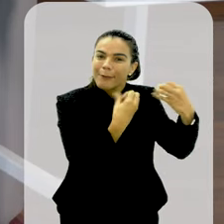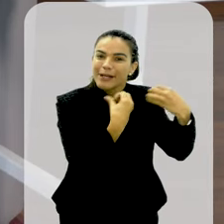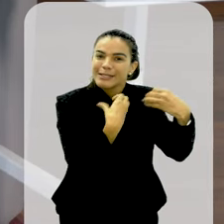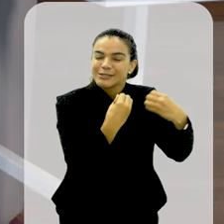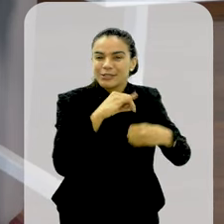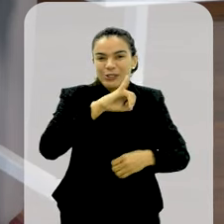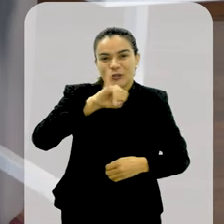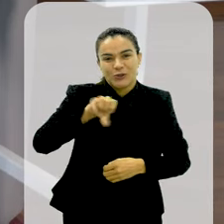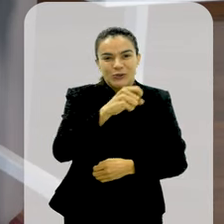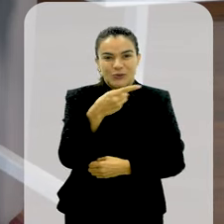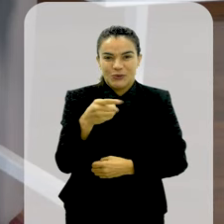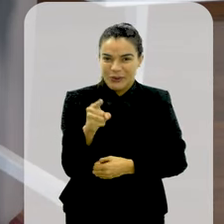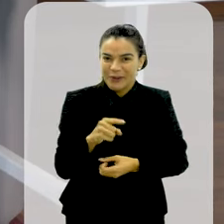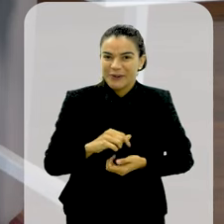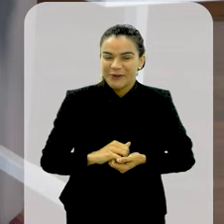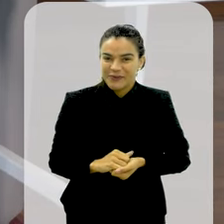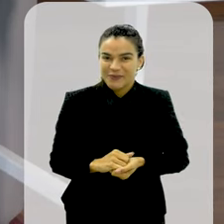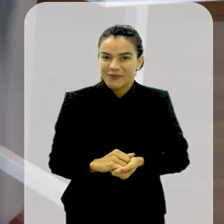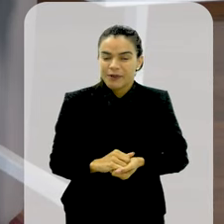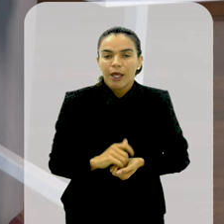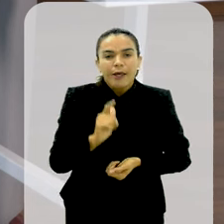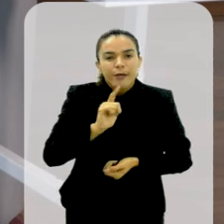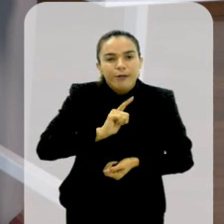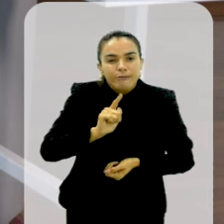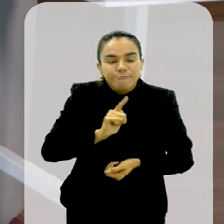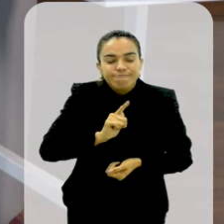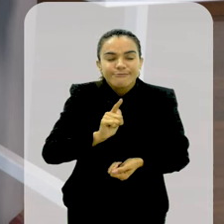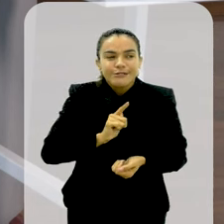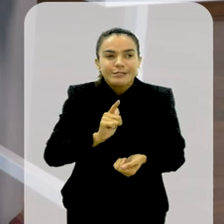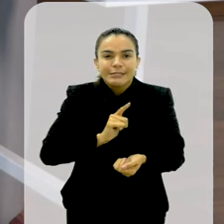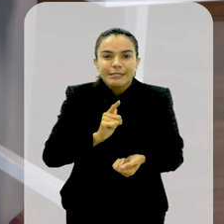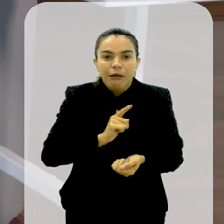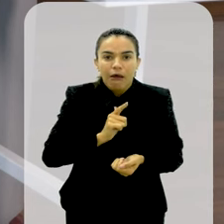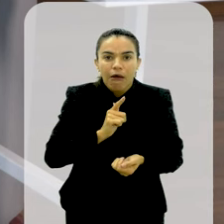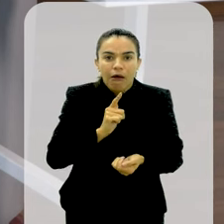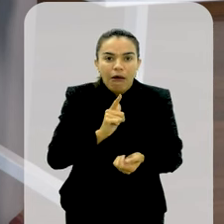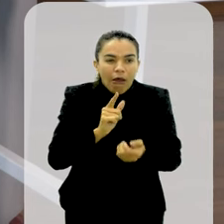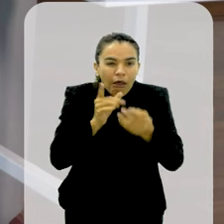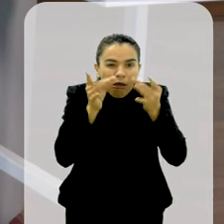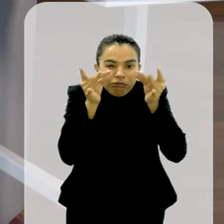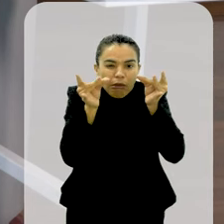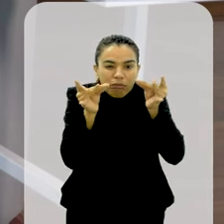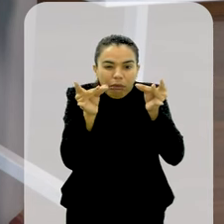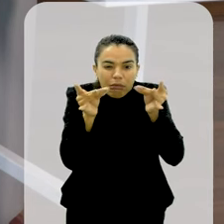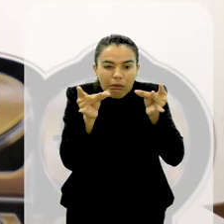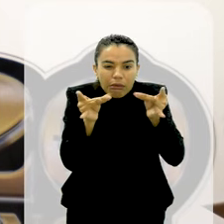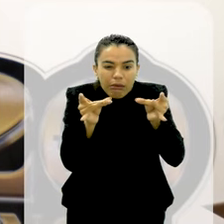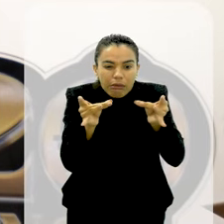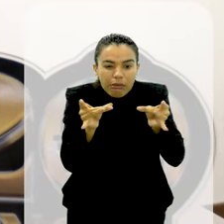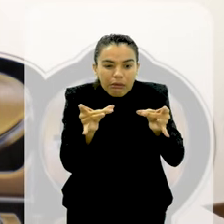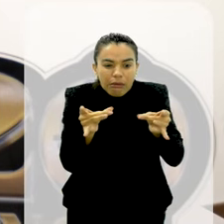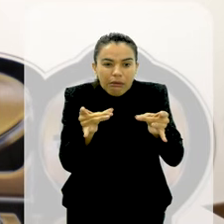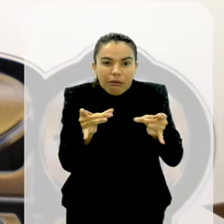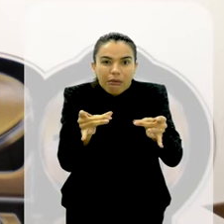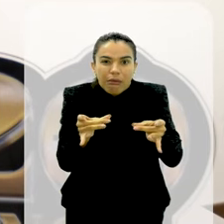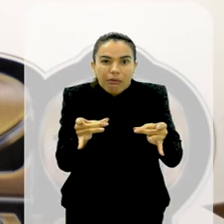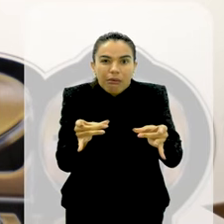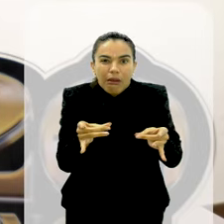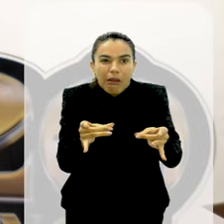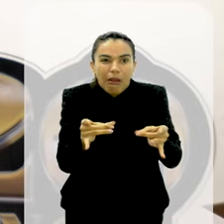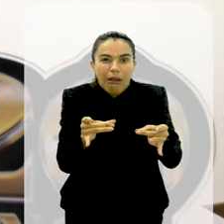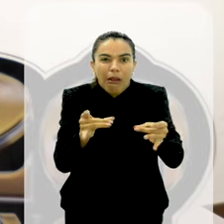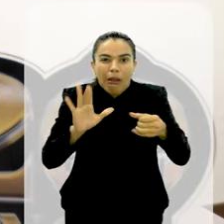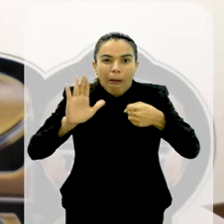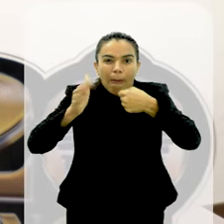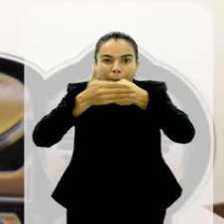aprendi muito com o João, muito com o João. Eu tinha uma coisa muito de botar os mínimos detalhes, de me